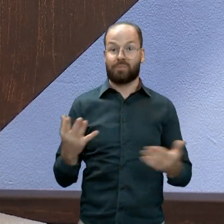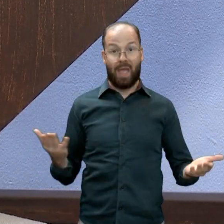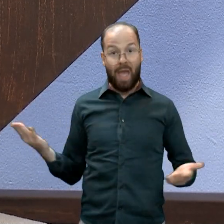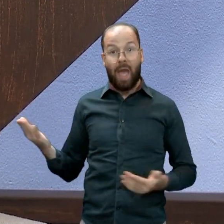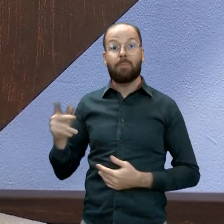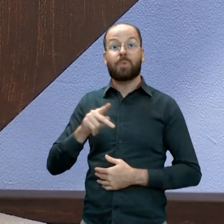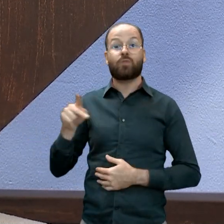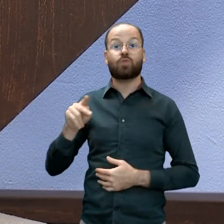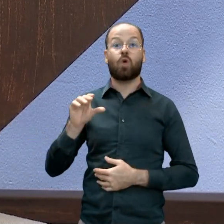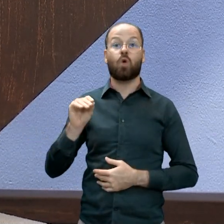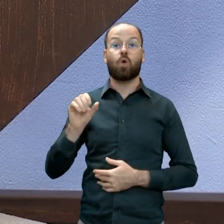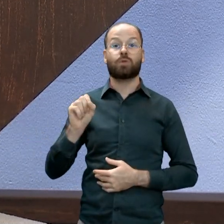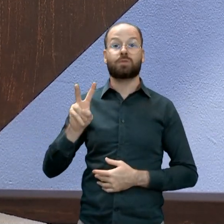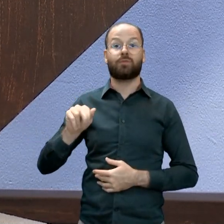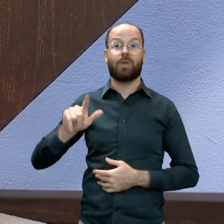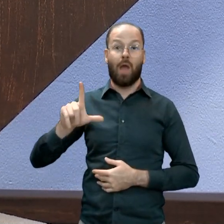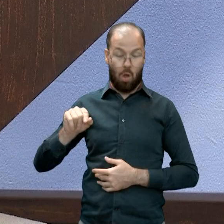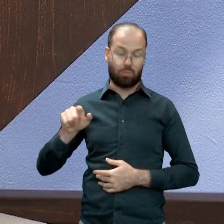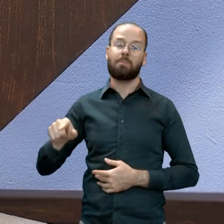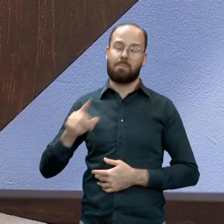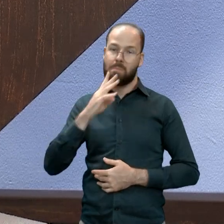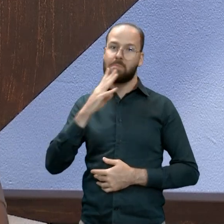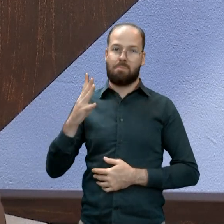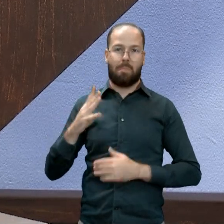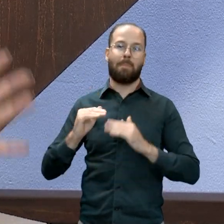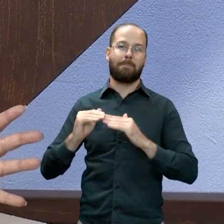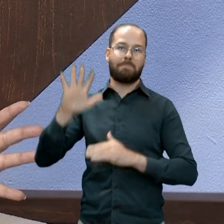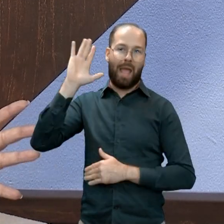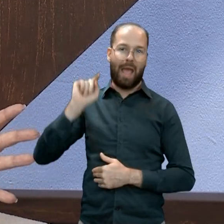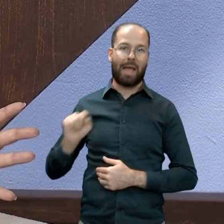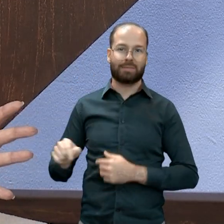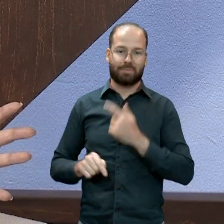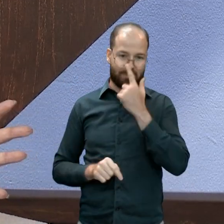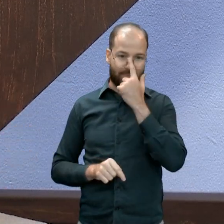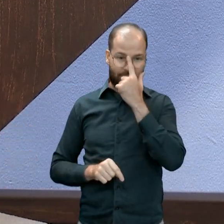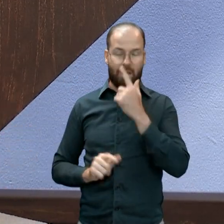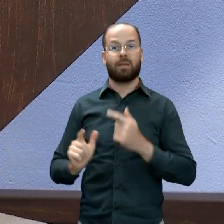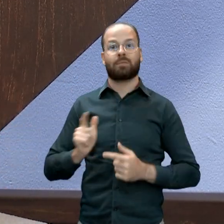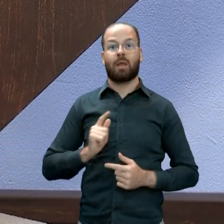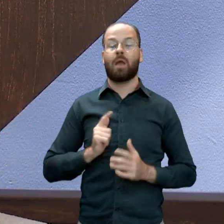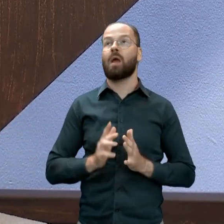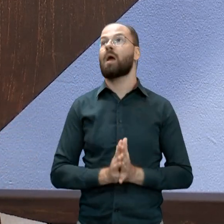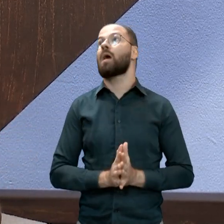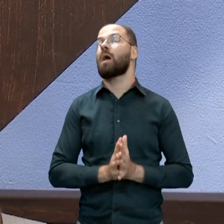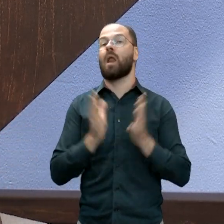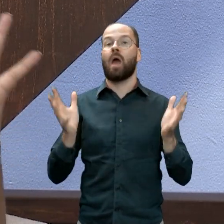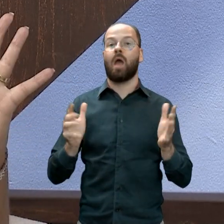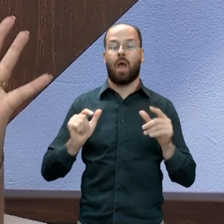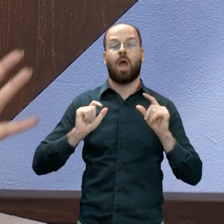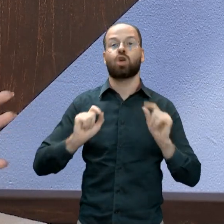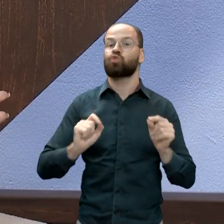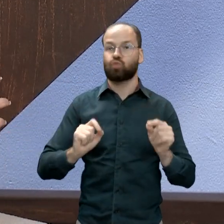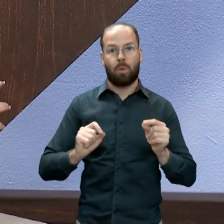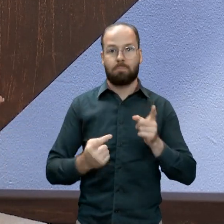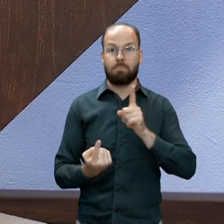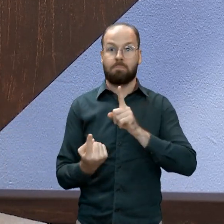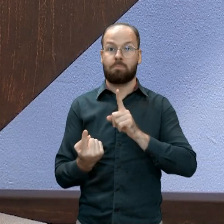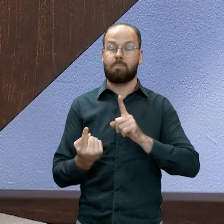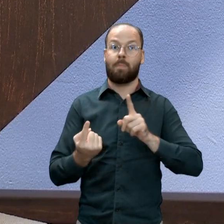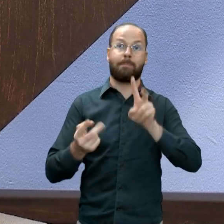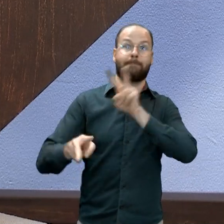E eu ia comentar o seguinte, às vezes a gente tem um grande dashboard, né, sensacional, com aquela